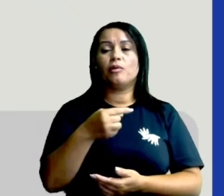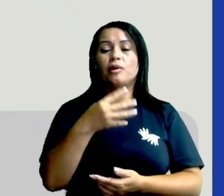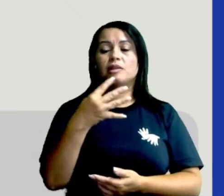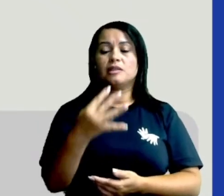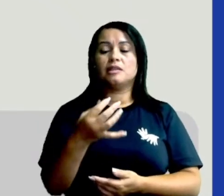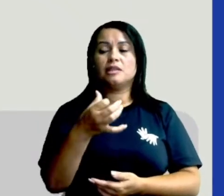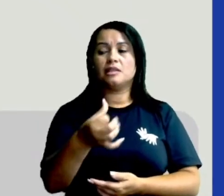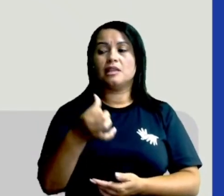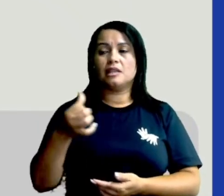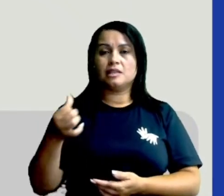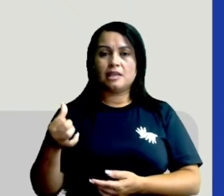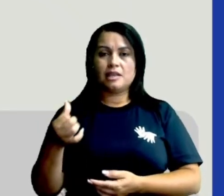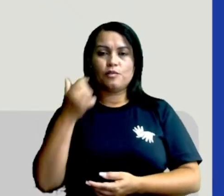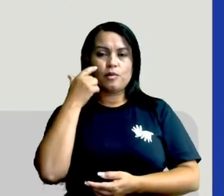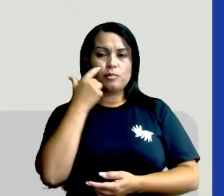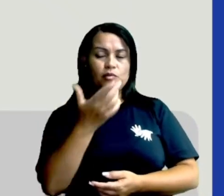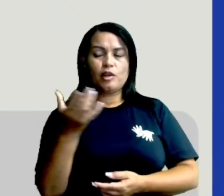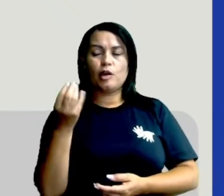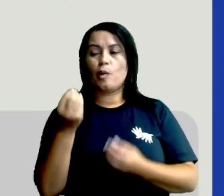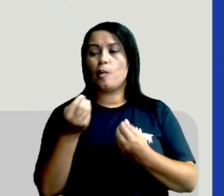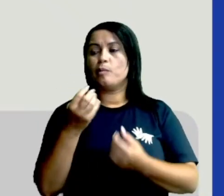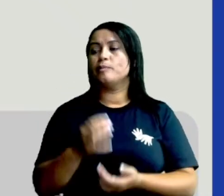8,466 e sua forma fracionária.